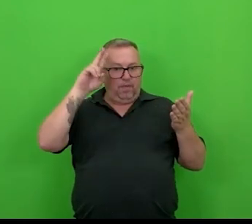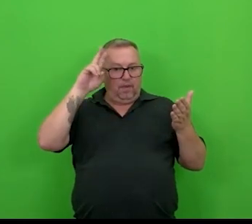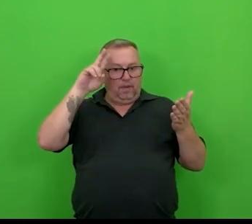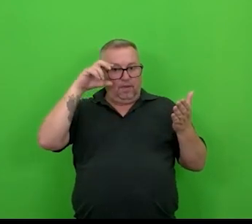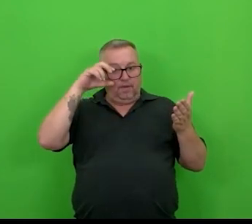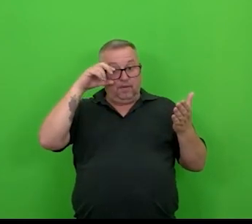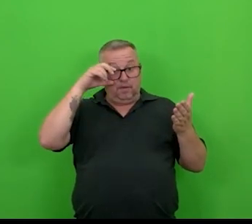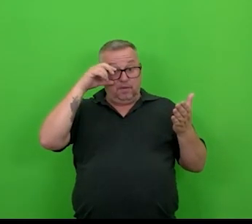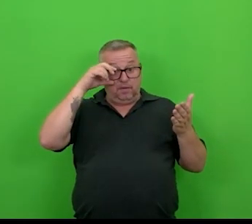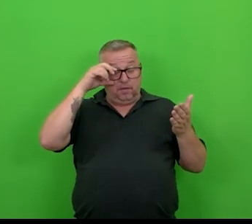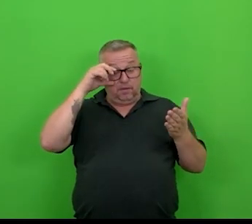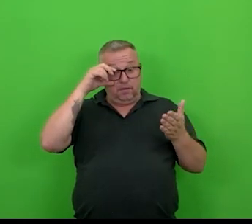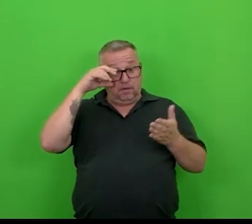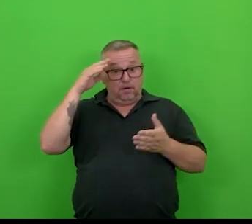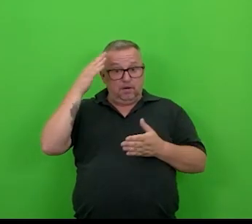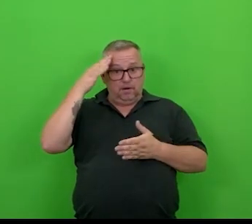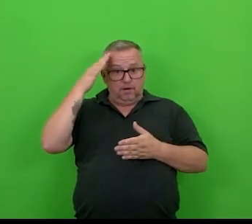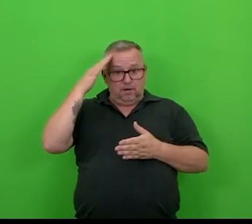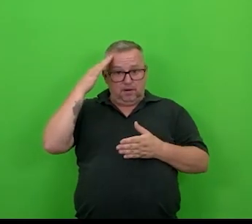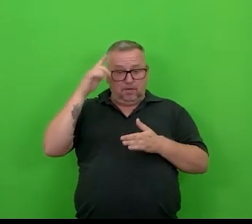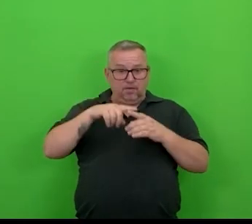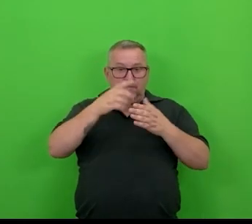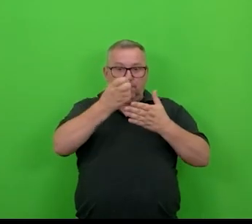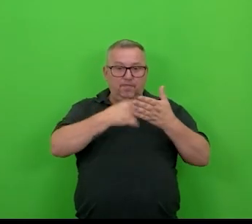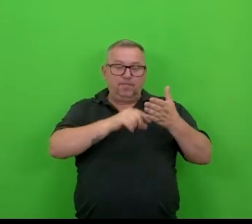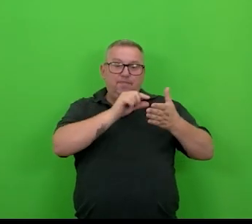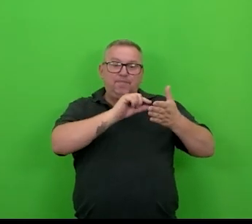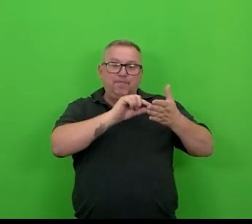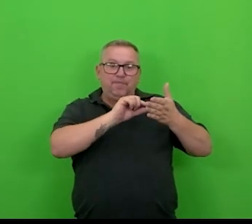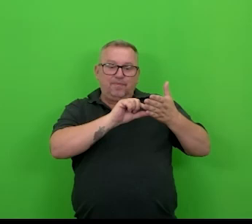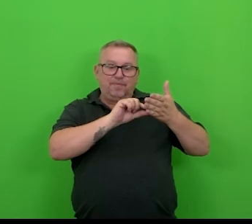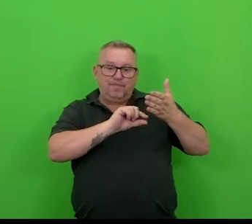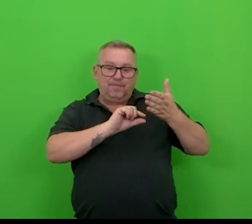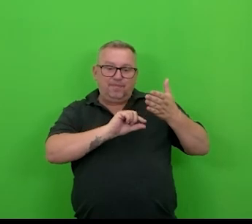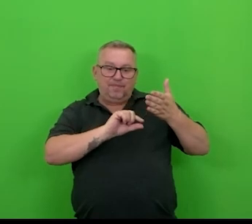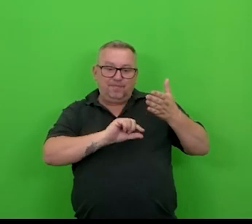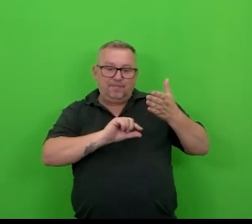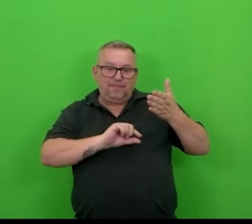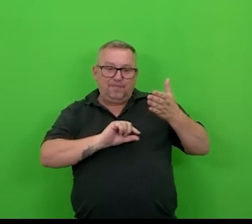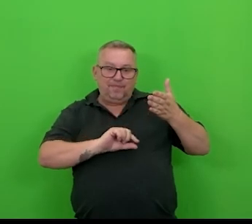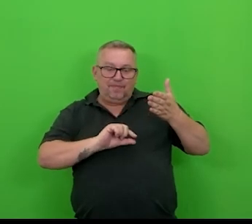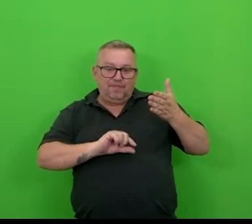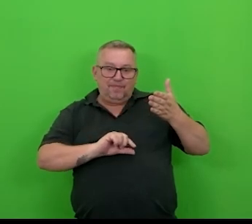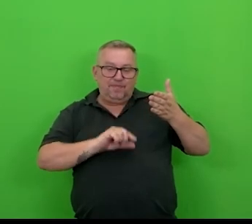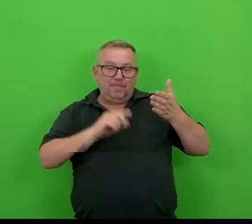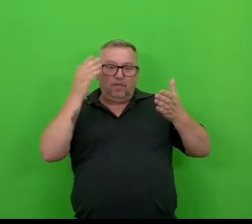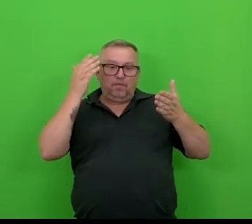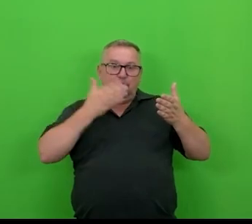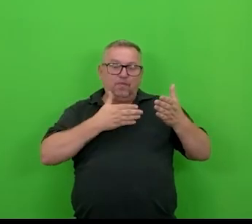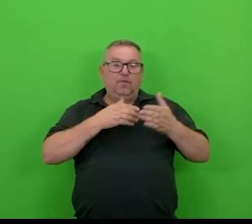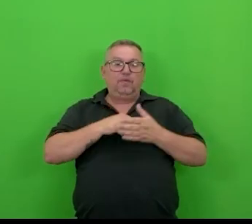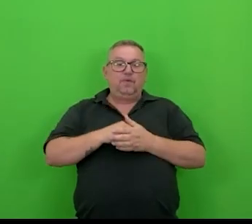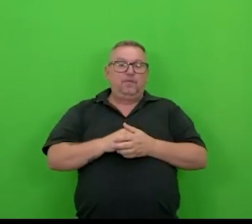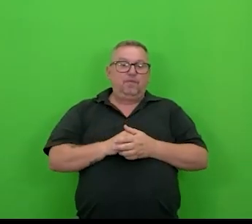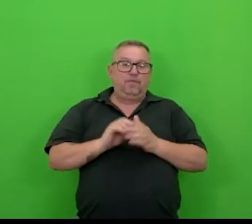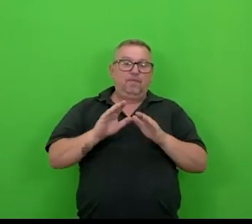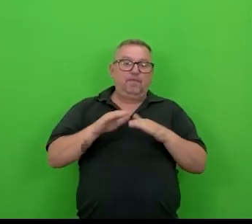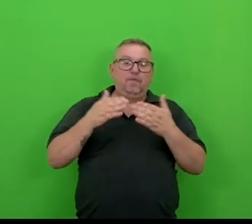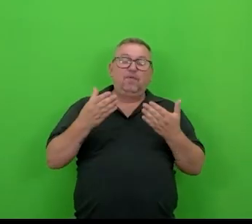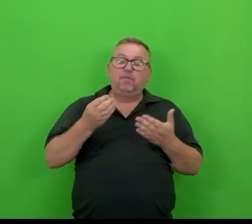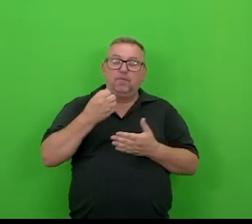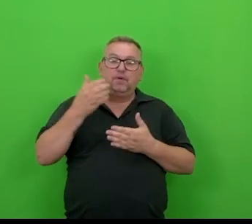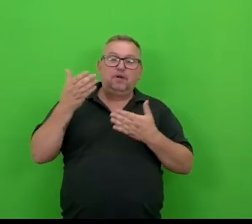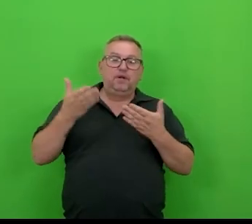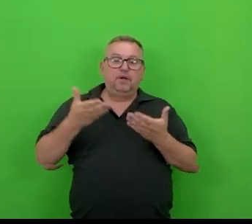Vitor já deve ter lido, você também, sabe quando tem as notas lá dizendo? Né? Você precisa de documentação que prove. Então,